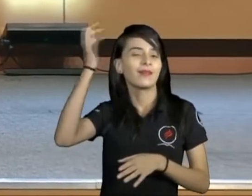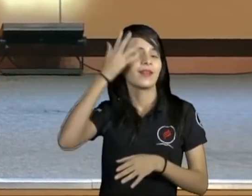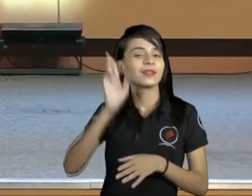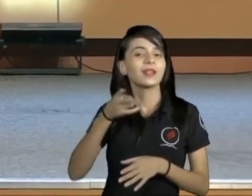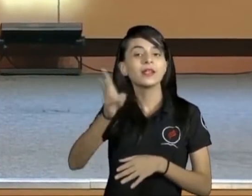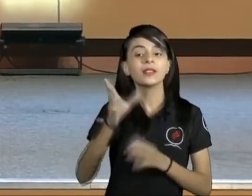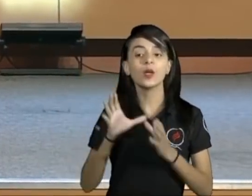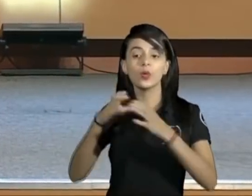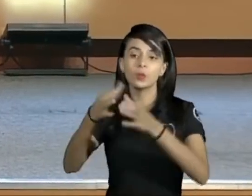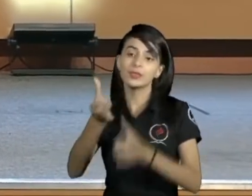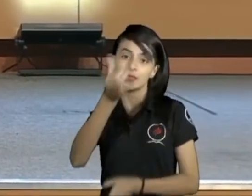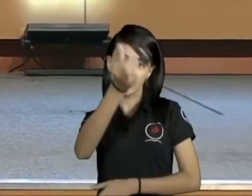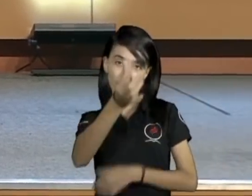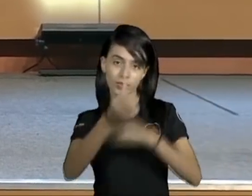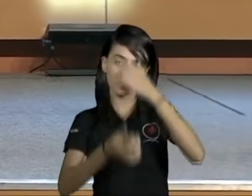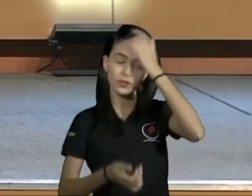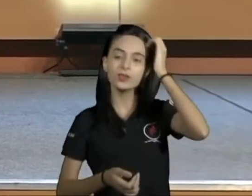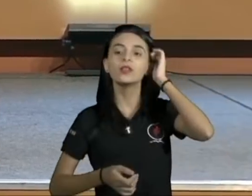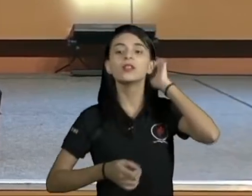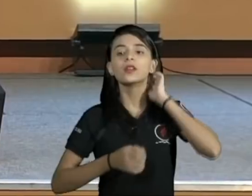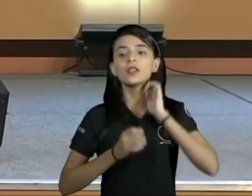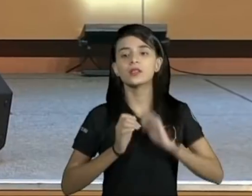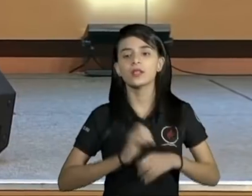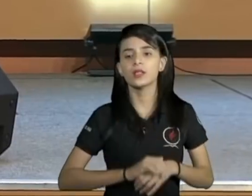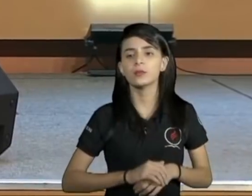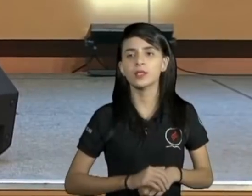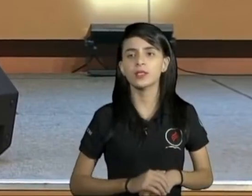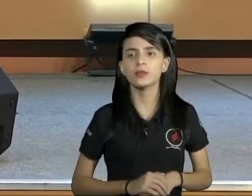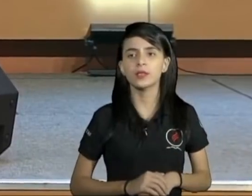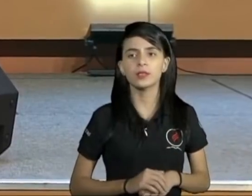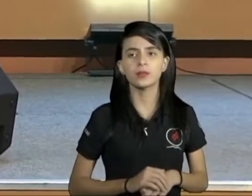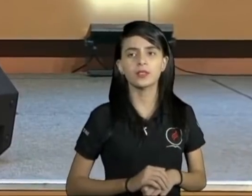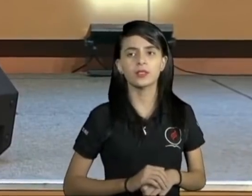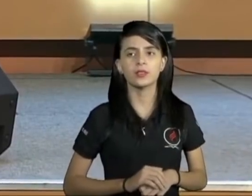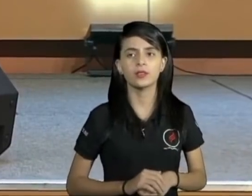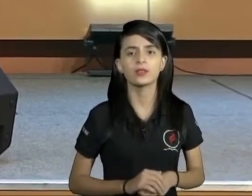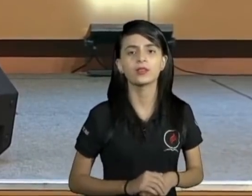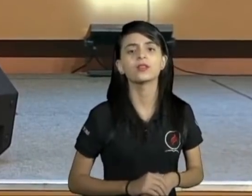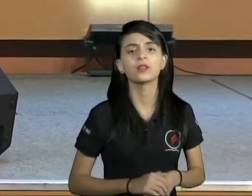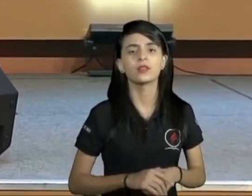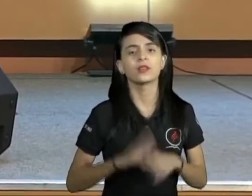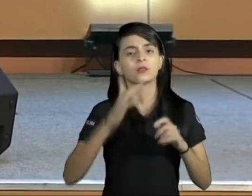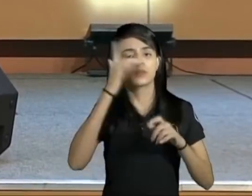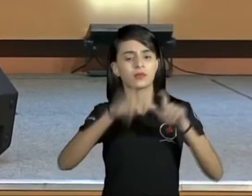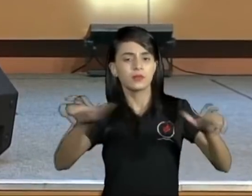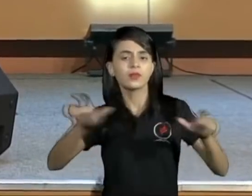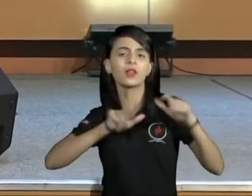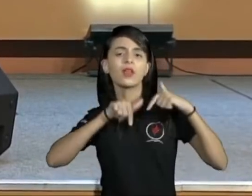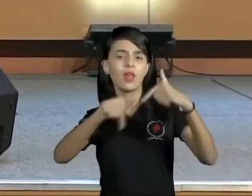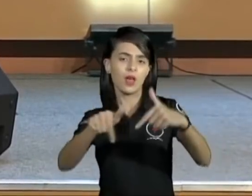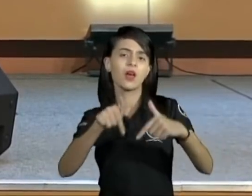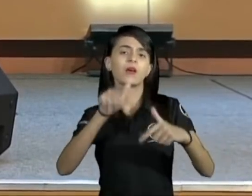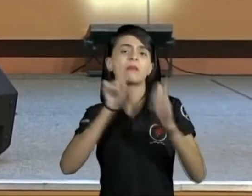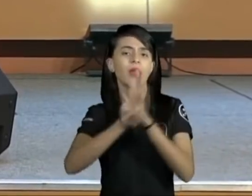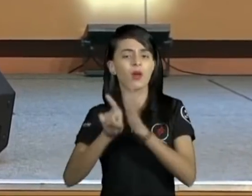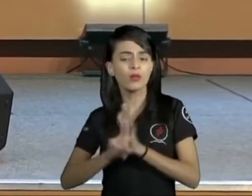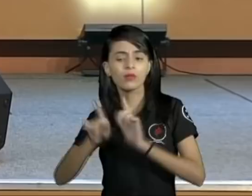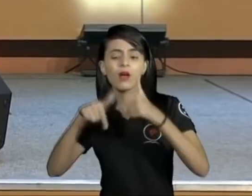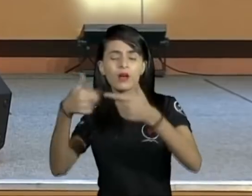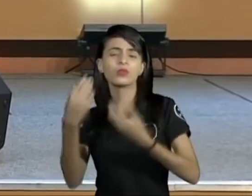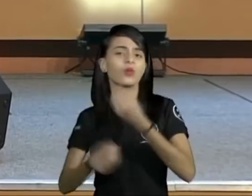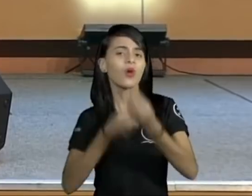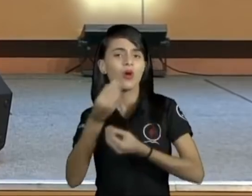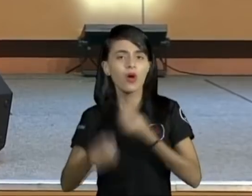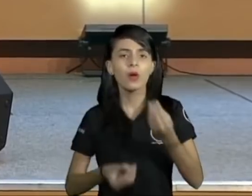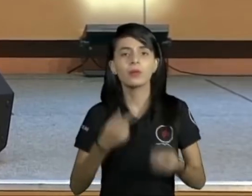vou mostrar seis grupos de irmãos de pessoas estão na igreja que reagem essas perguntas Eu espero que